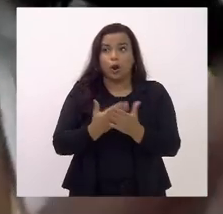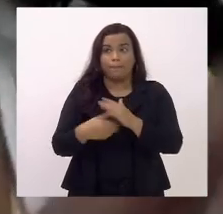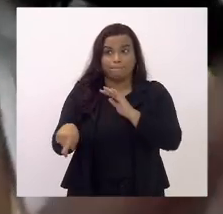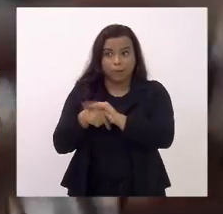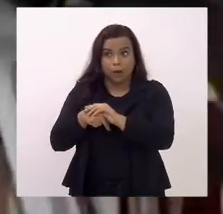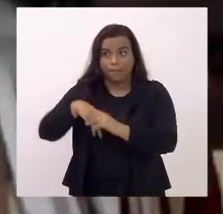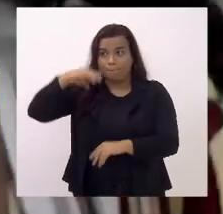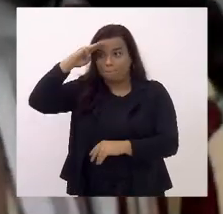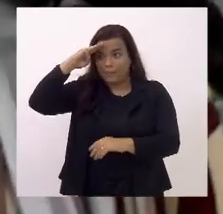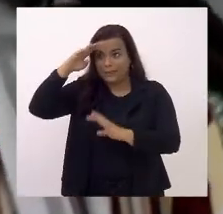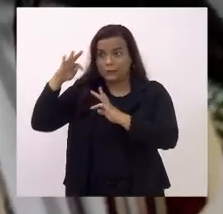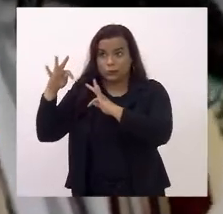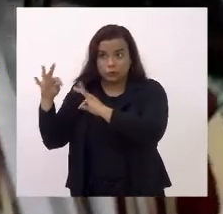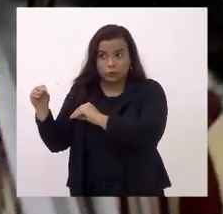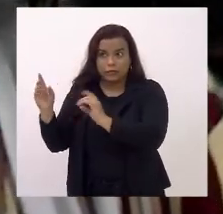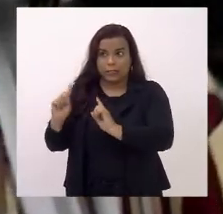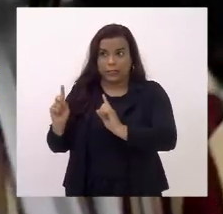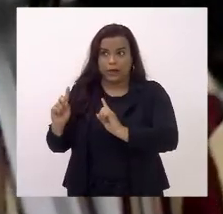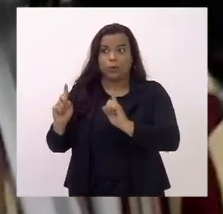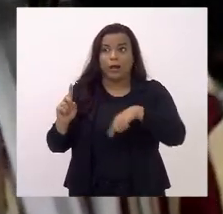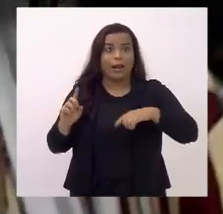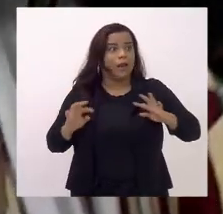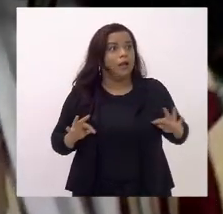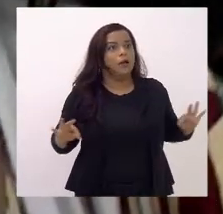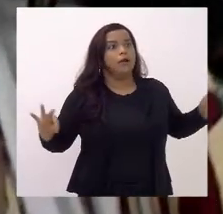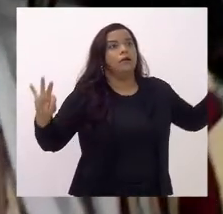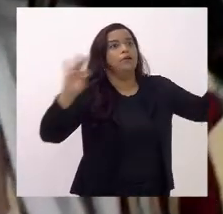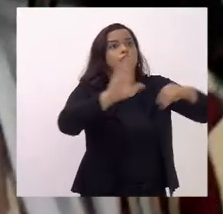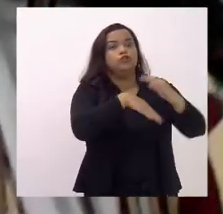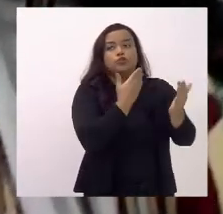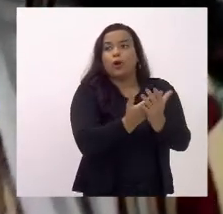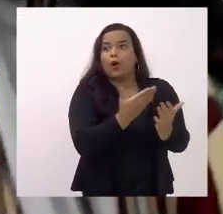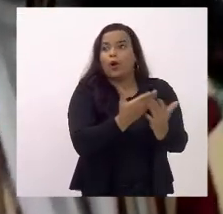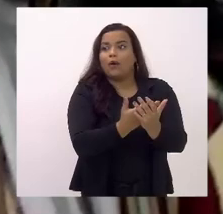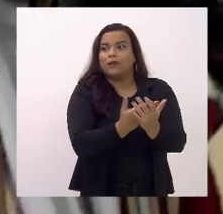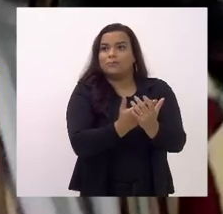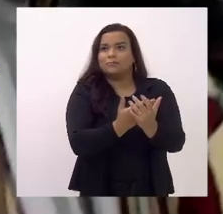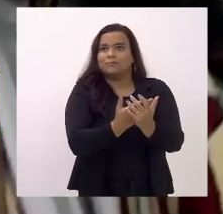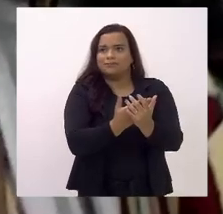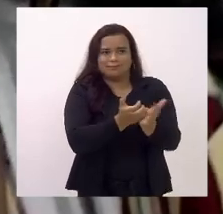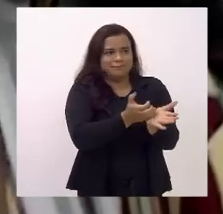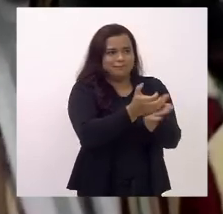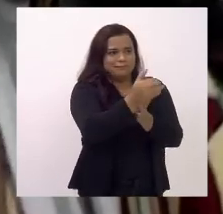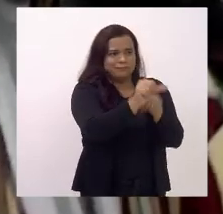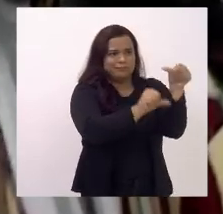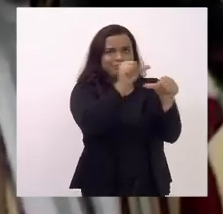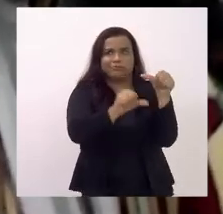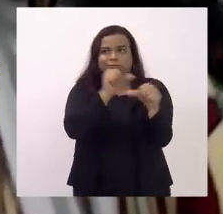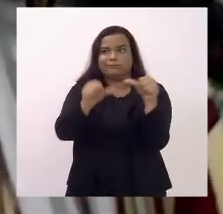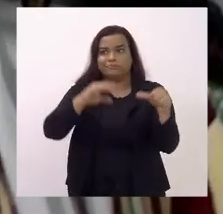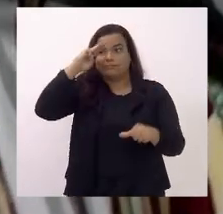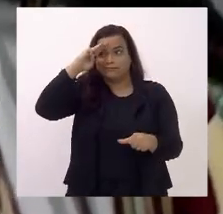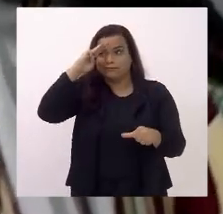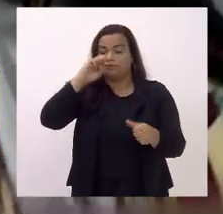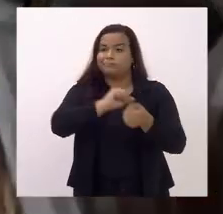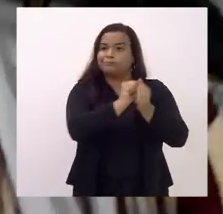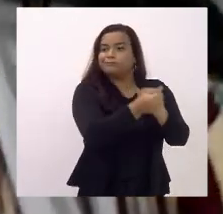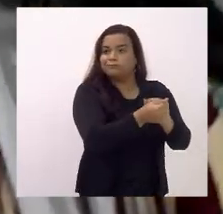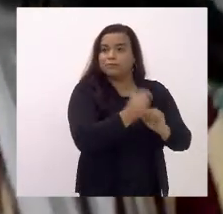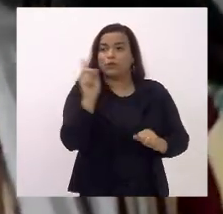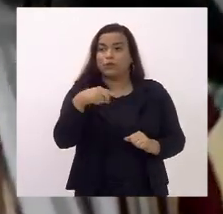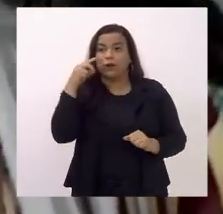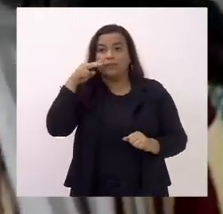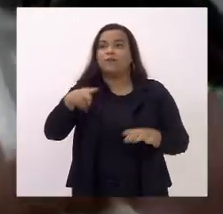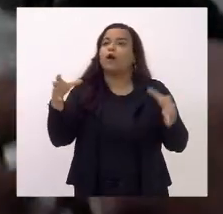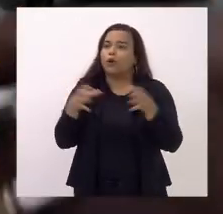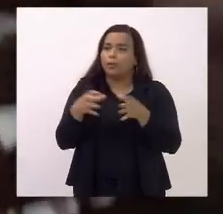estou falando de escolas militarizadas, né? E nós temos visto, acredito que a própria